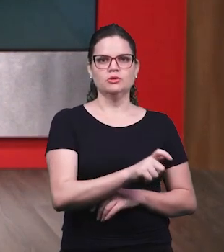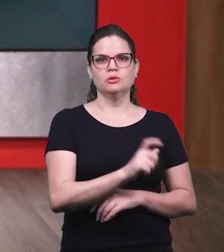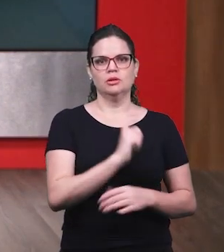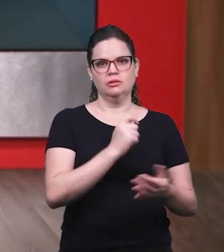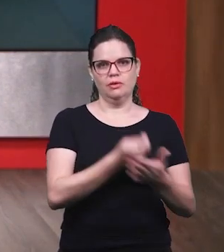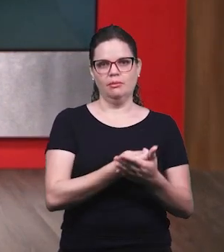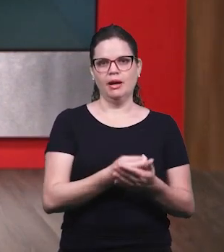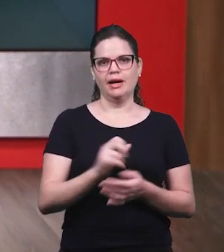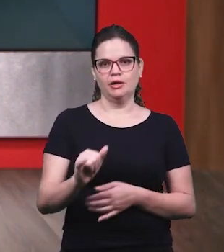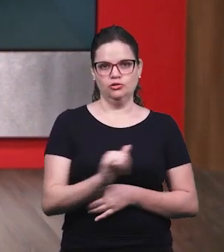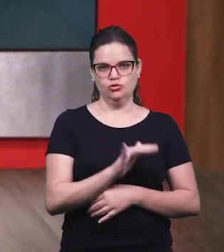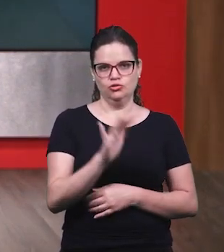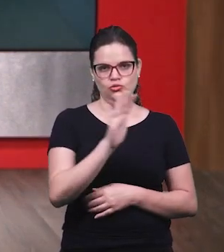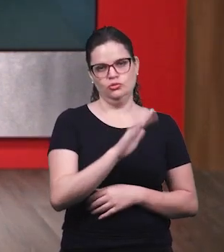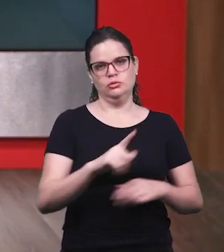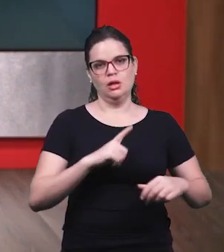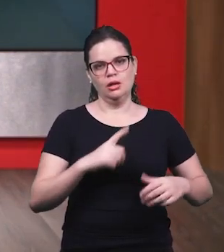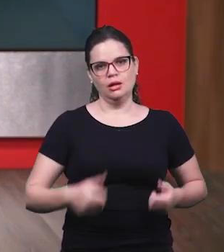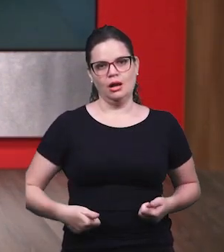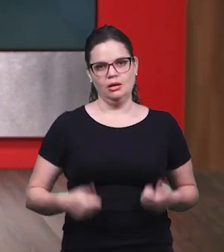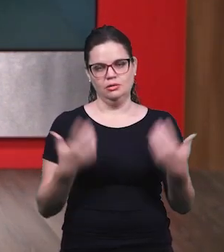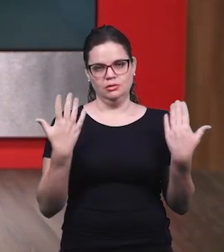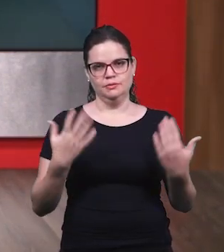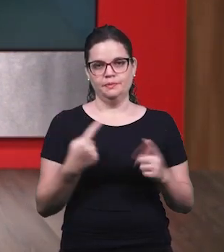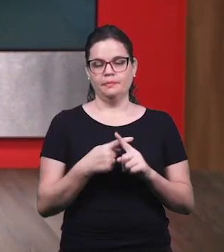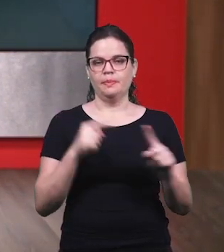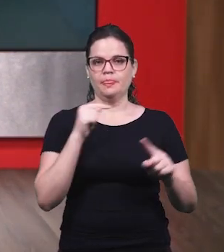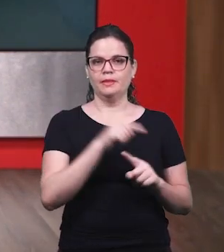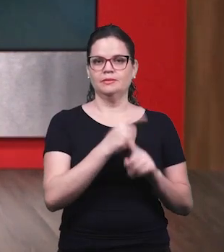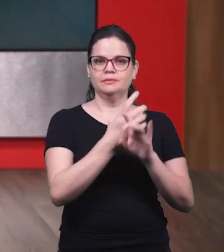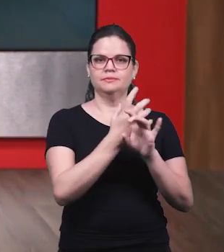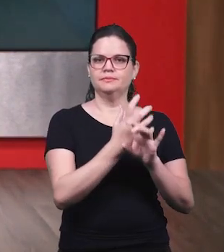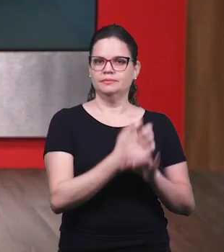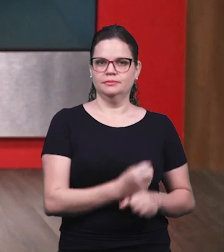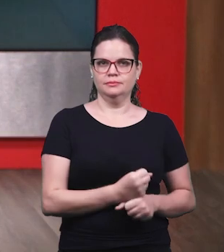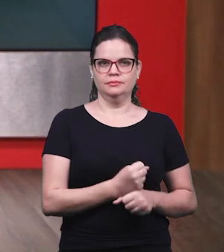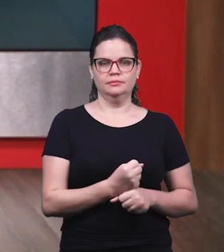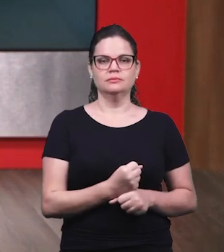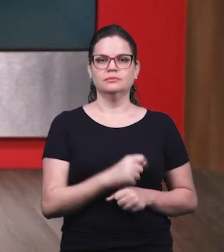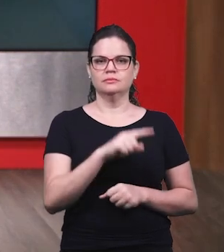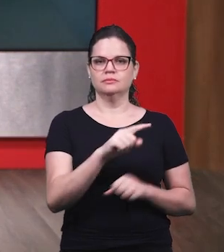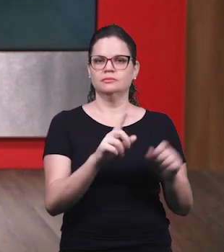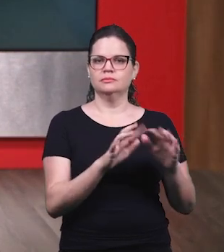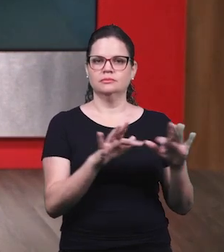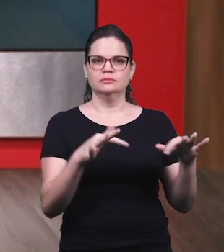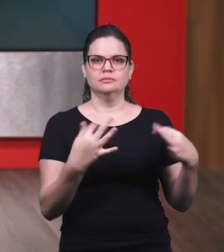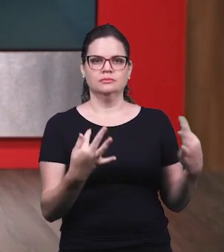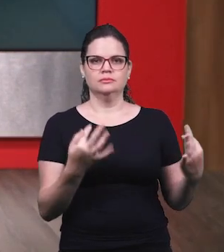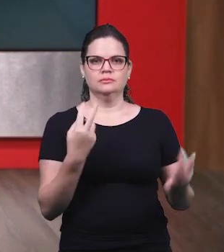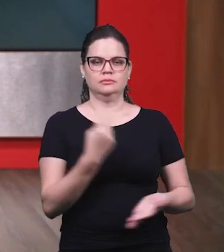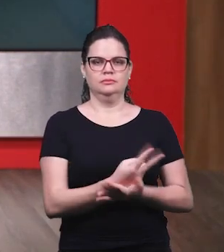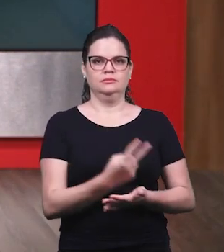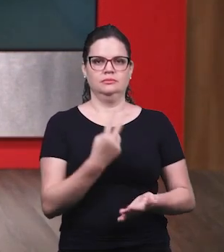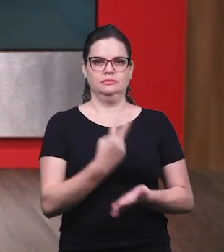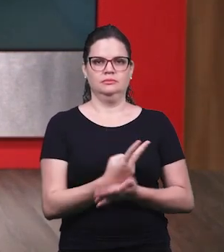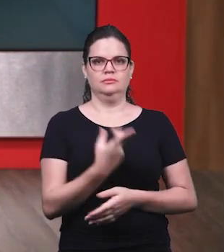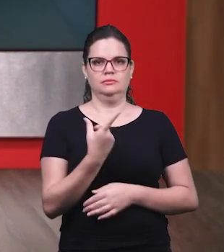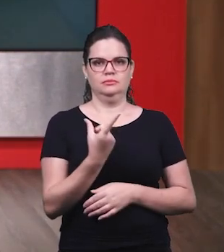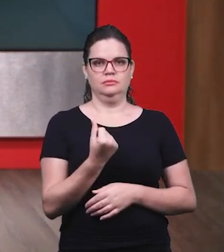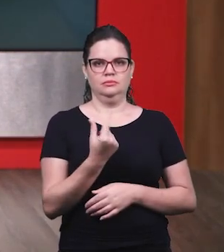né? Na forma de cálculo dos juros simples, mantém-se o